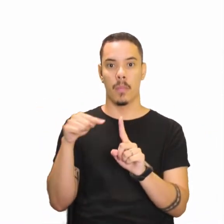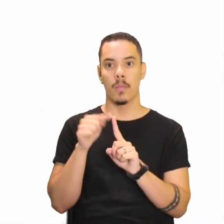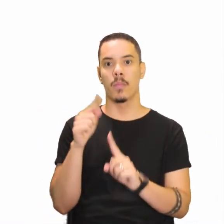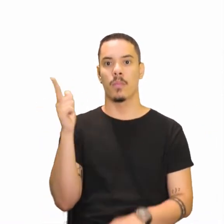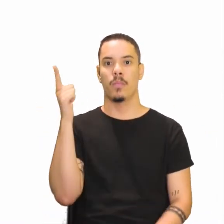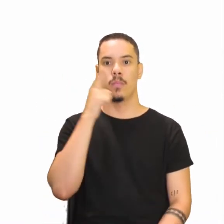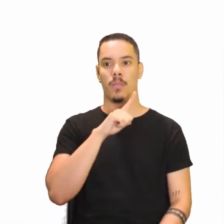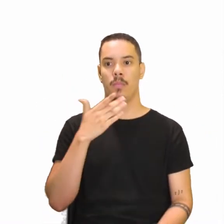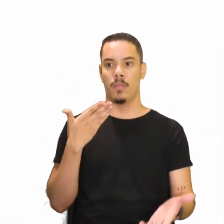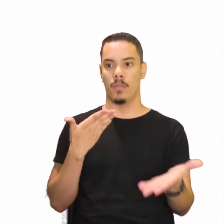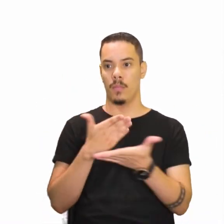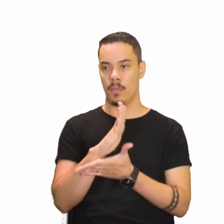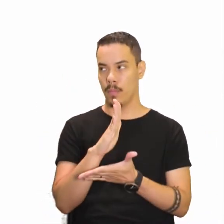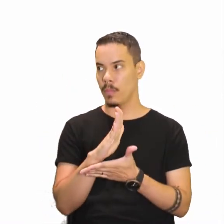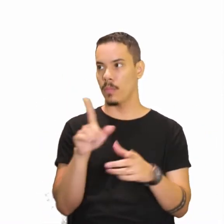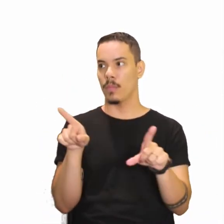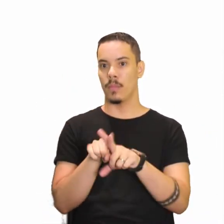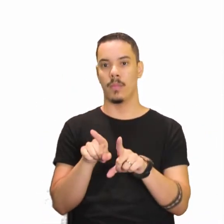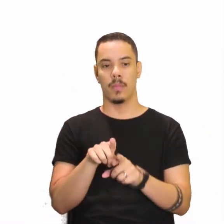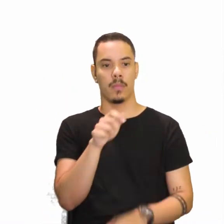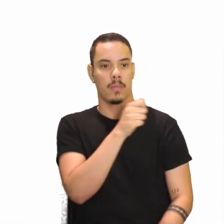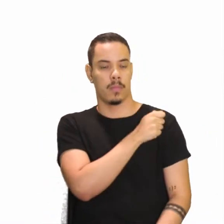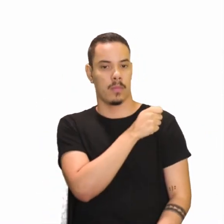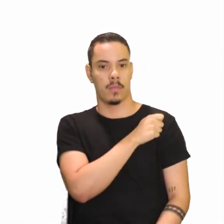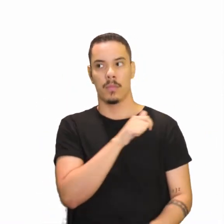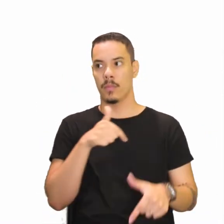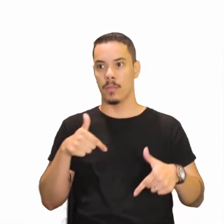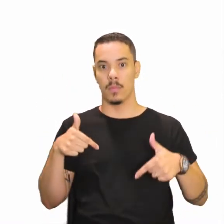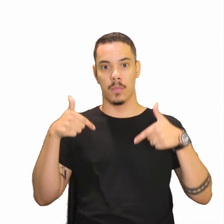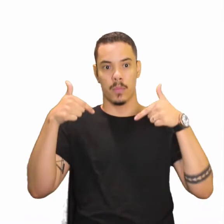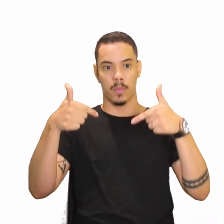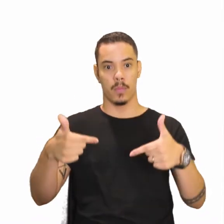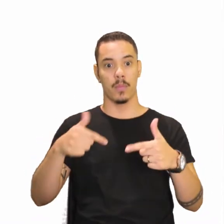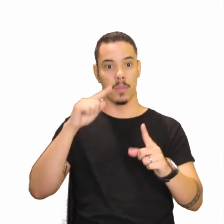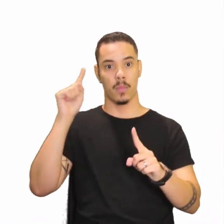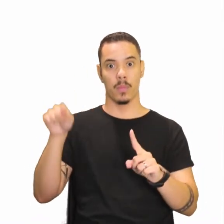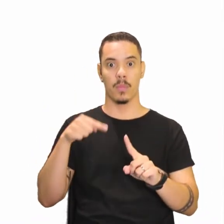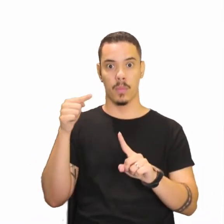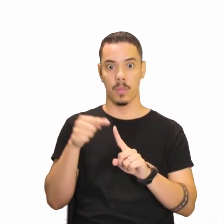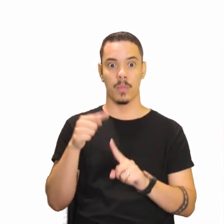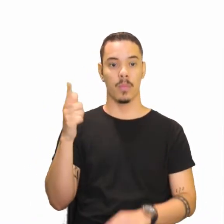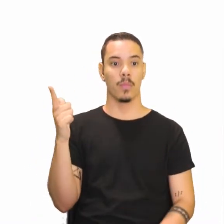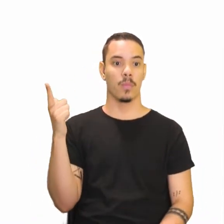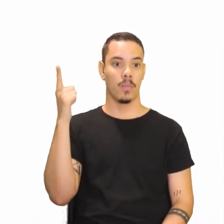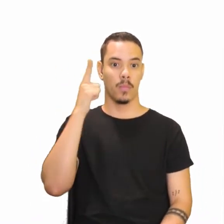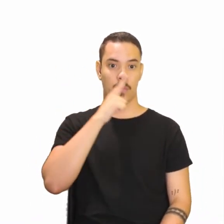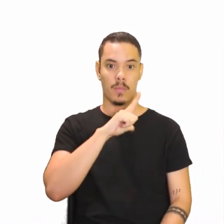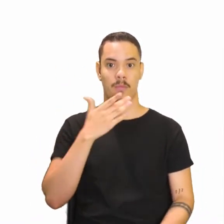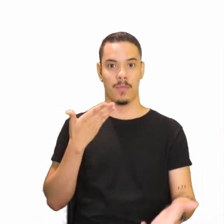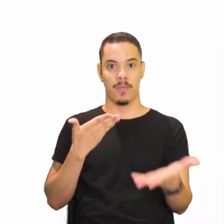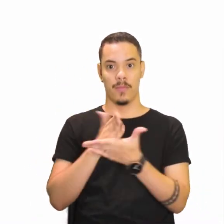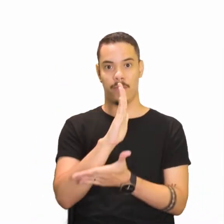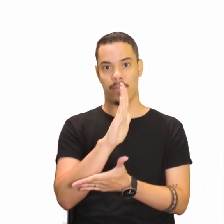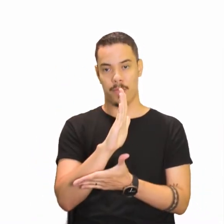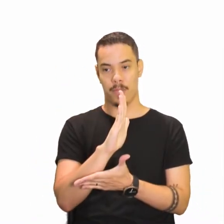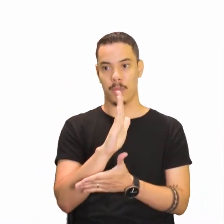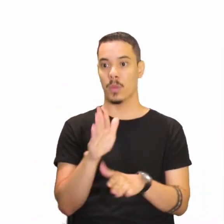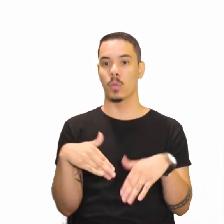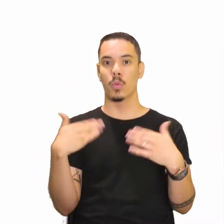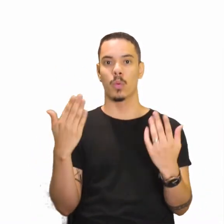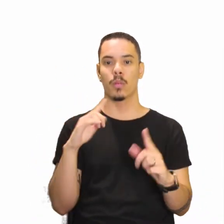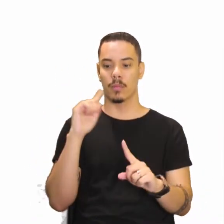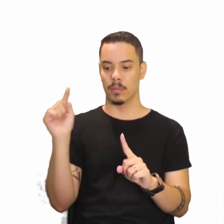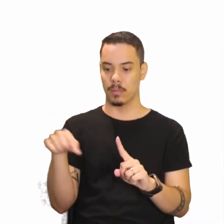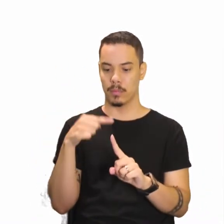a aprovação. Os alunos esforçaram para conseguir a aprovação. Qual foi a